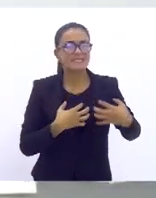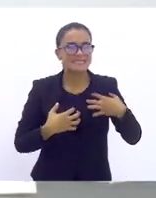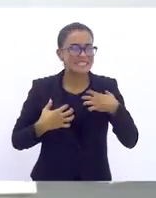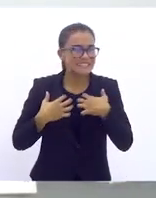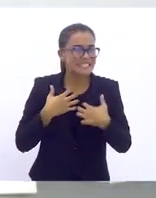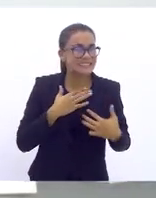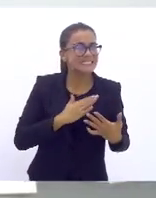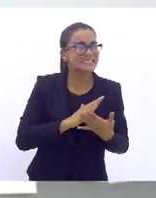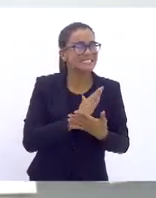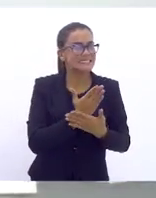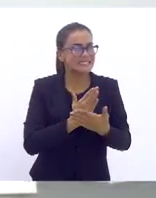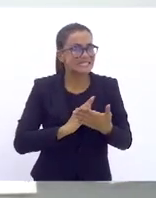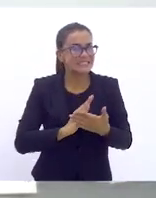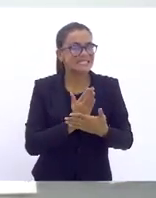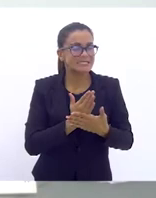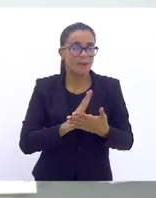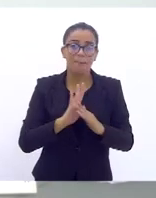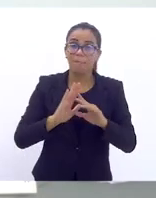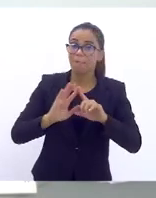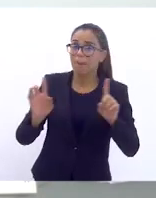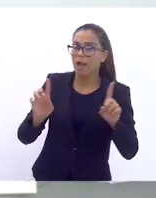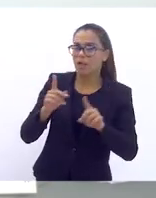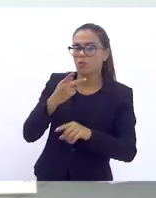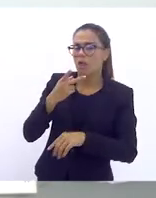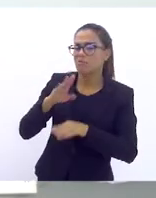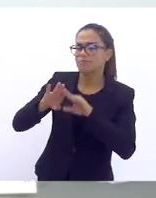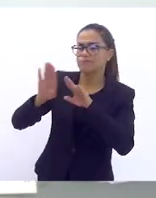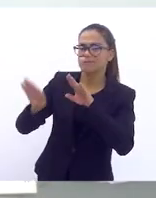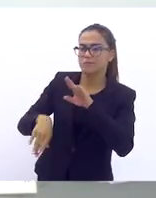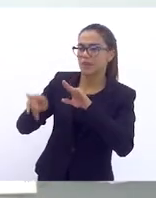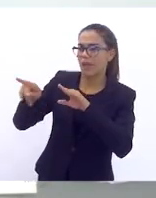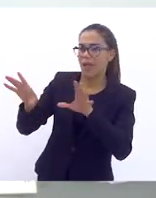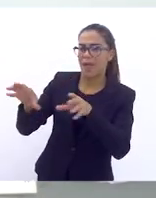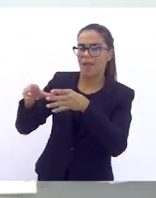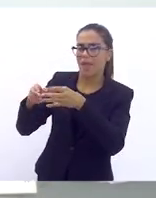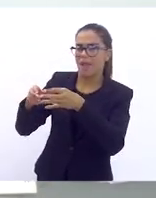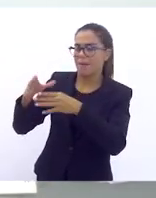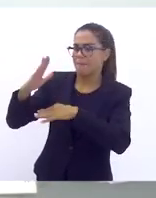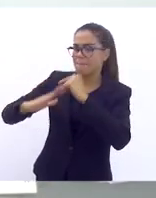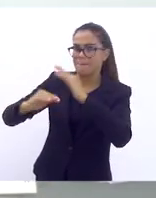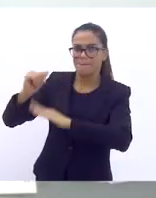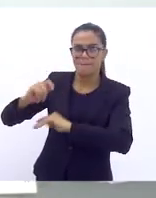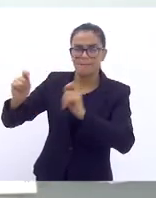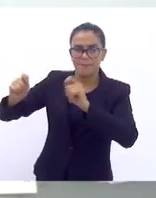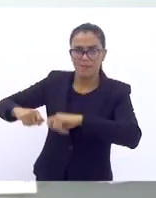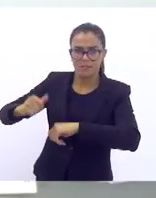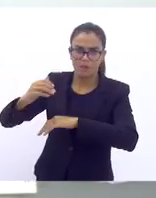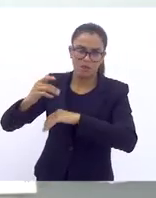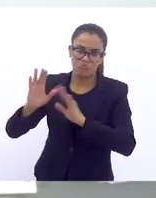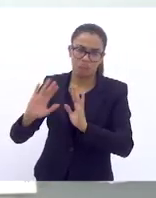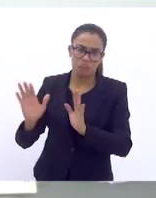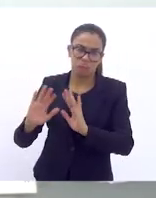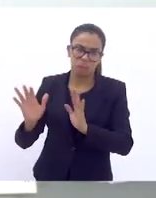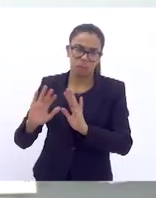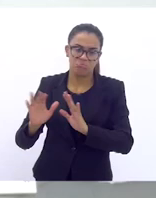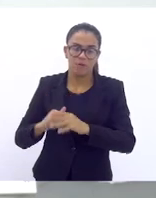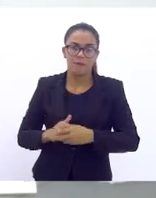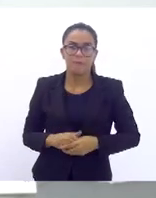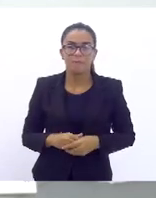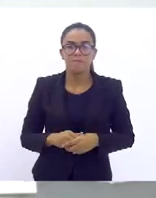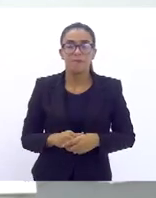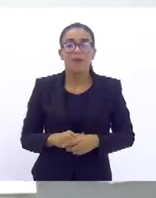desmerecer a capacidade profissional desta equipe que compõem a secretaria de planejamento